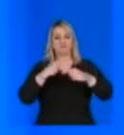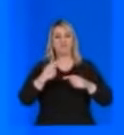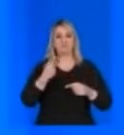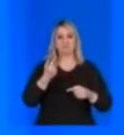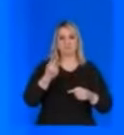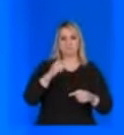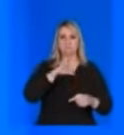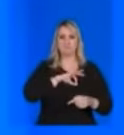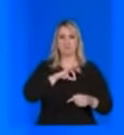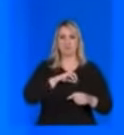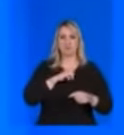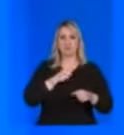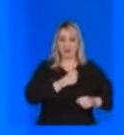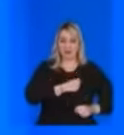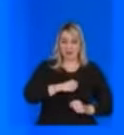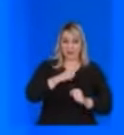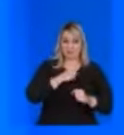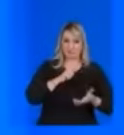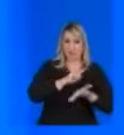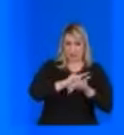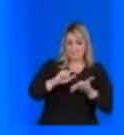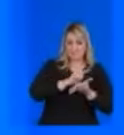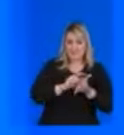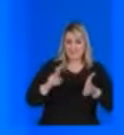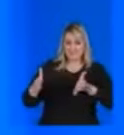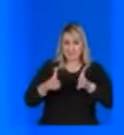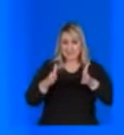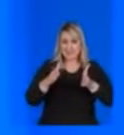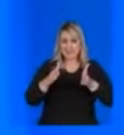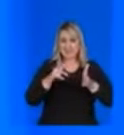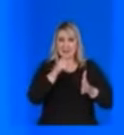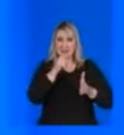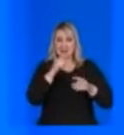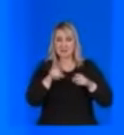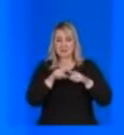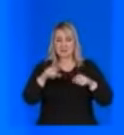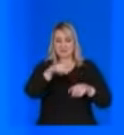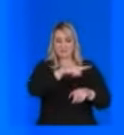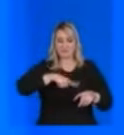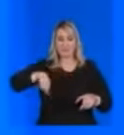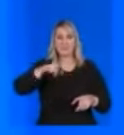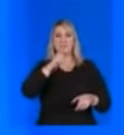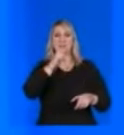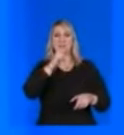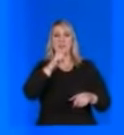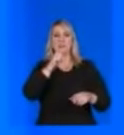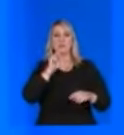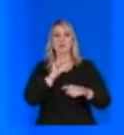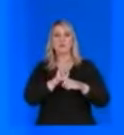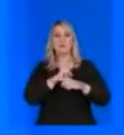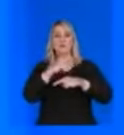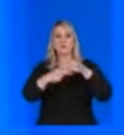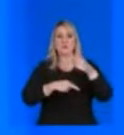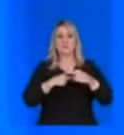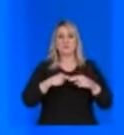renda através da limpeza dos nossos rios e das nossas Lagoas a sustentabilidade é a cara do Rio e será uma prioridade